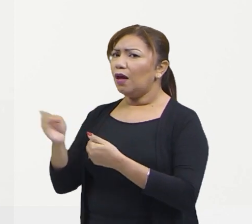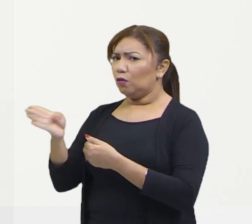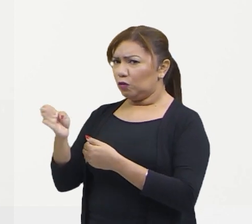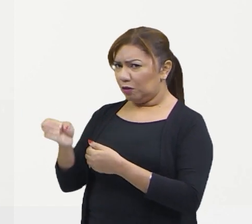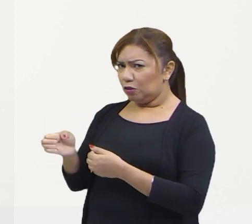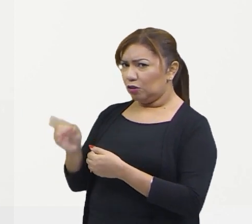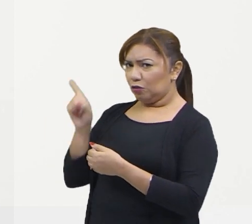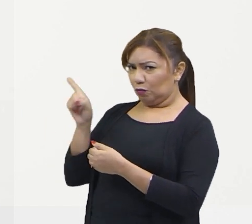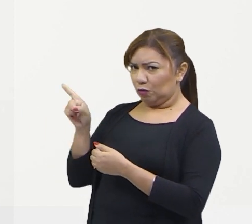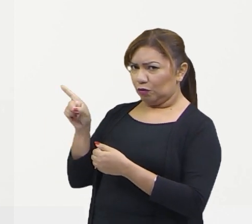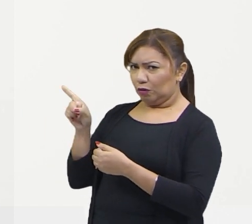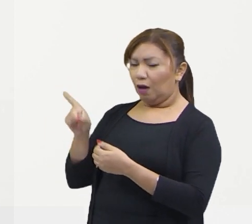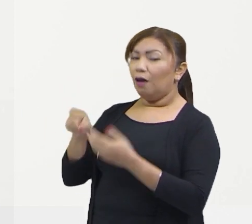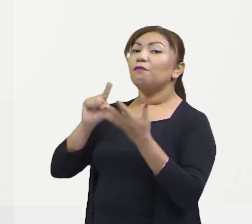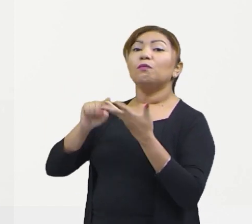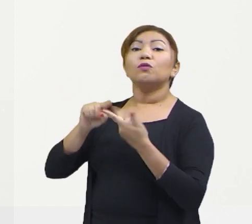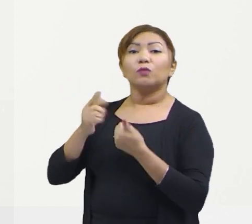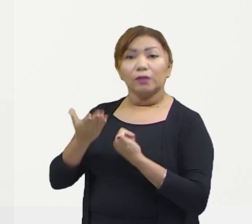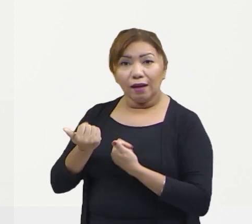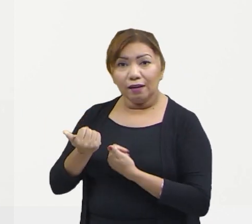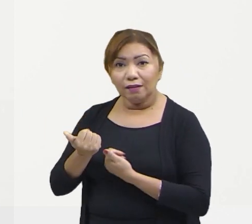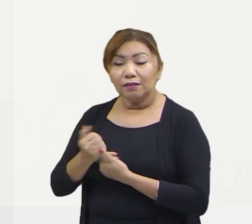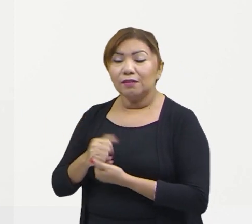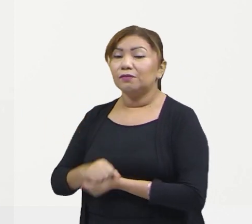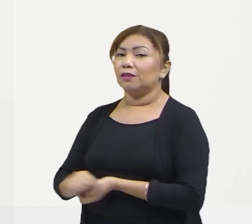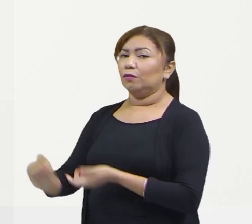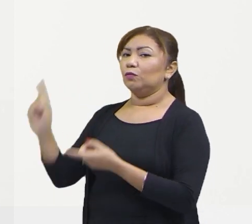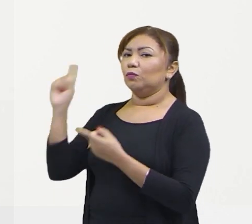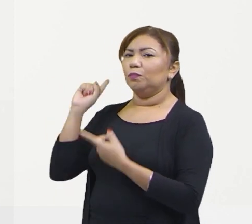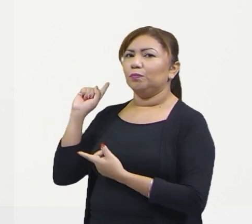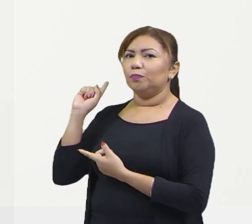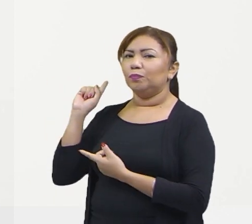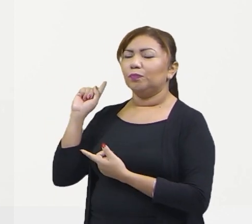peixinhos? Vamos contar?